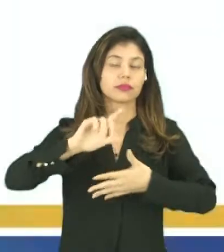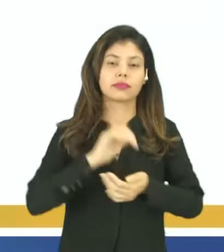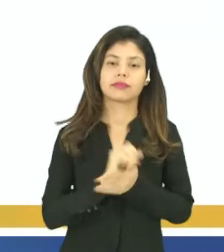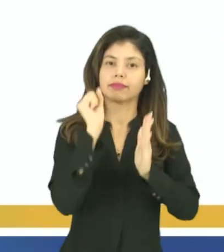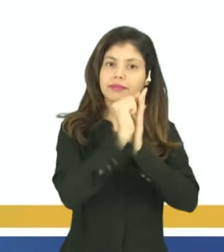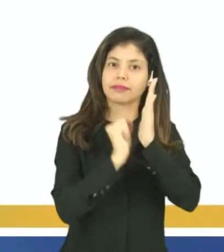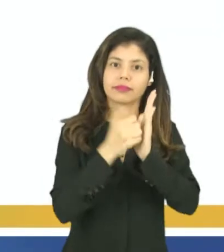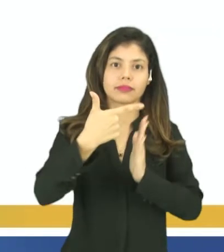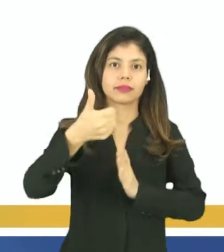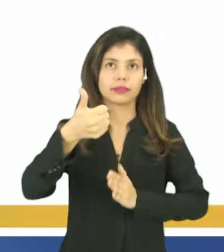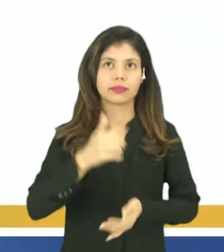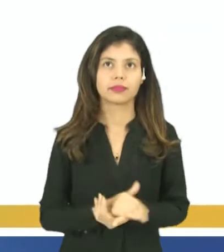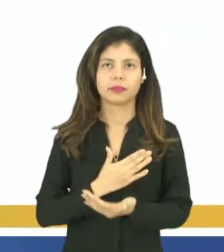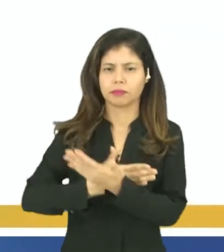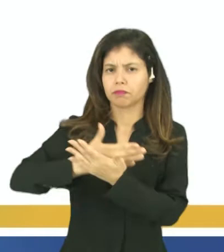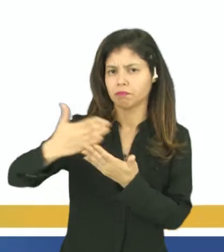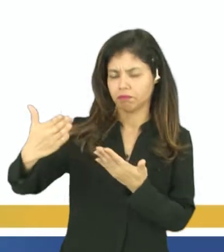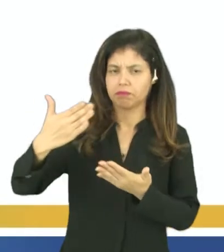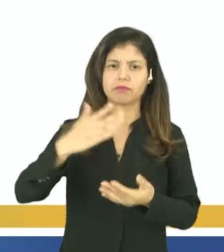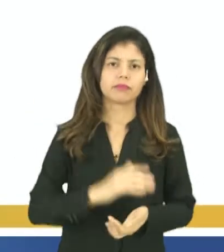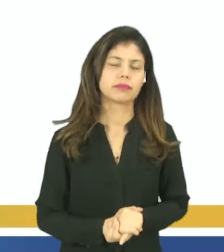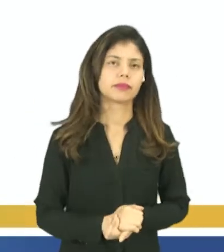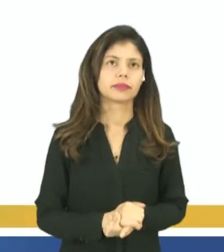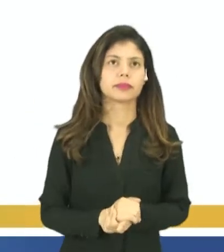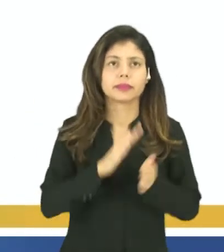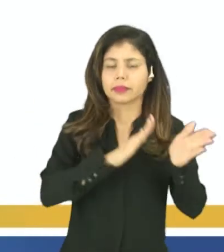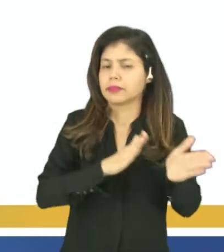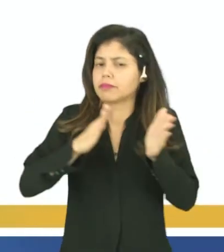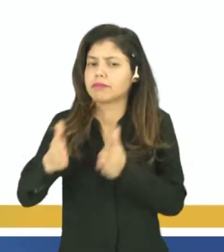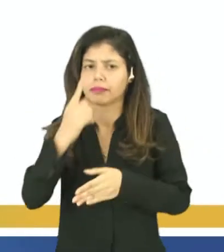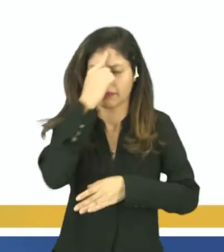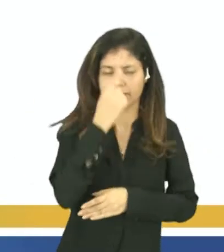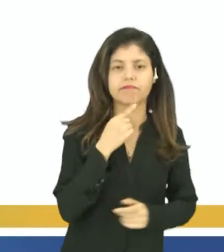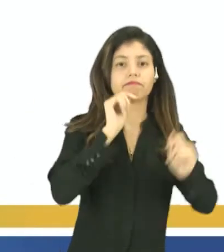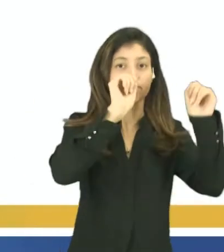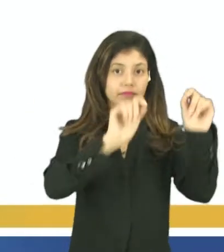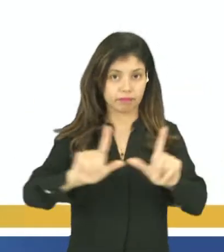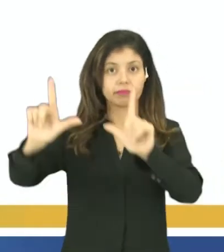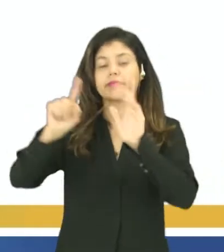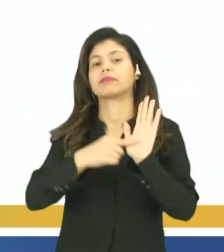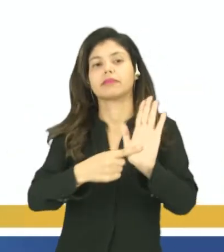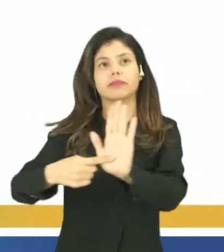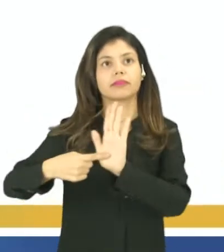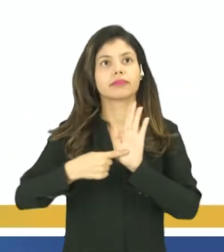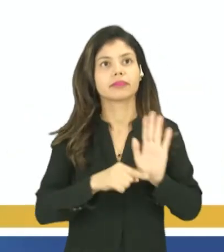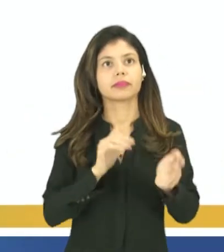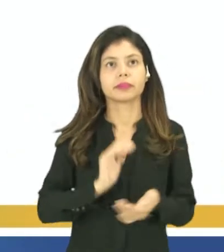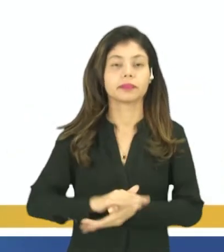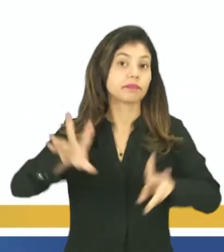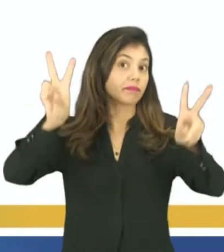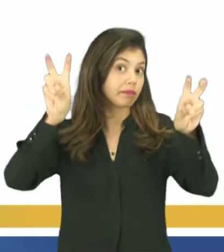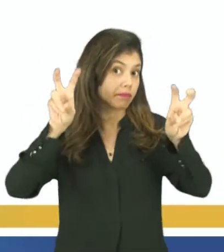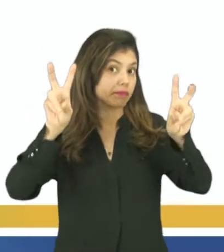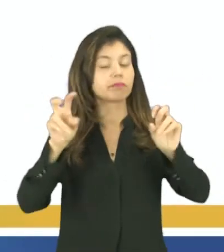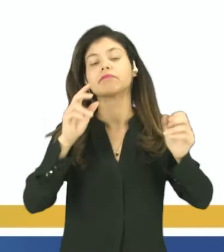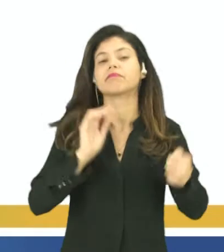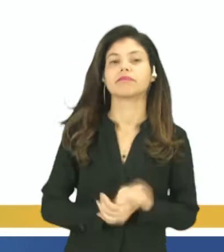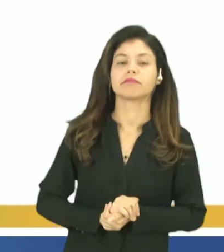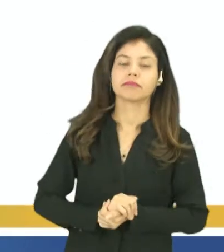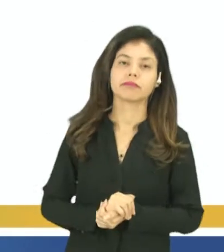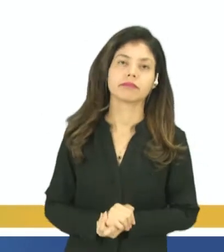vamos começar com essa parte da figura que nos mostra uma das